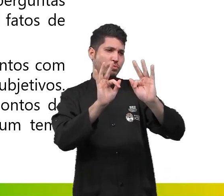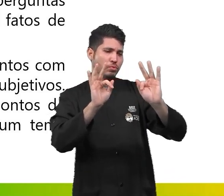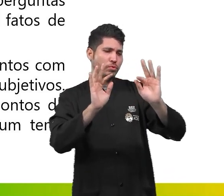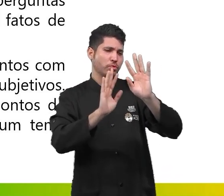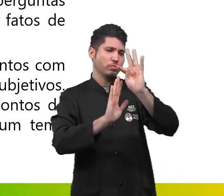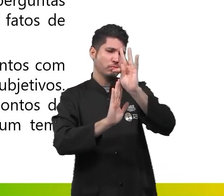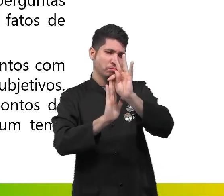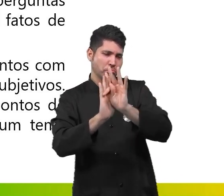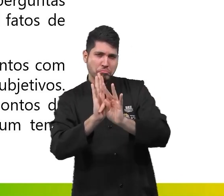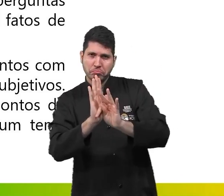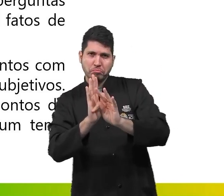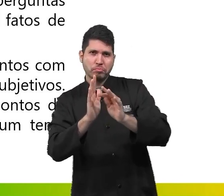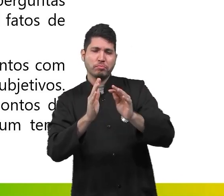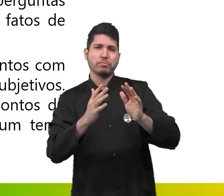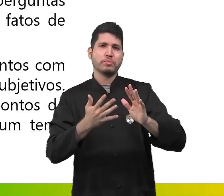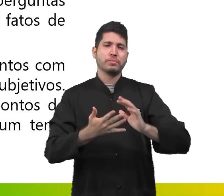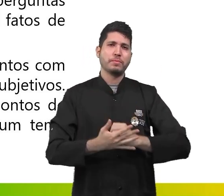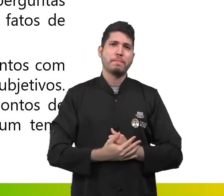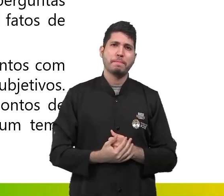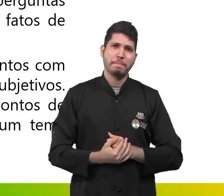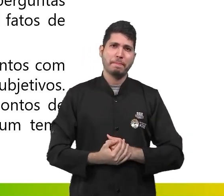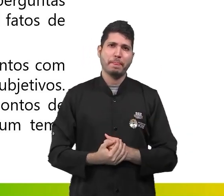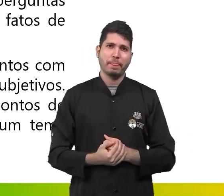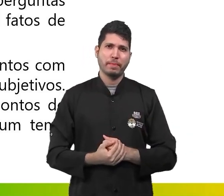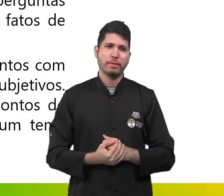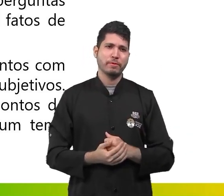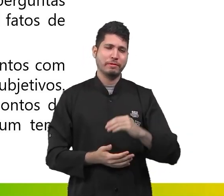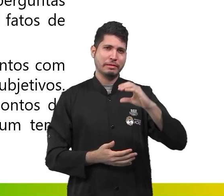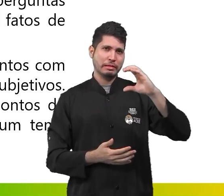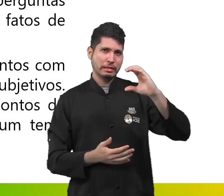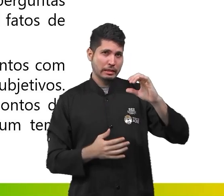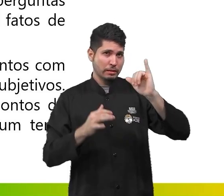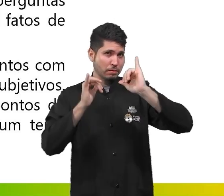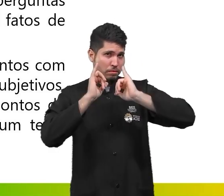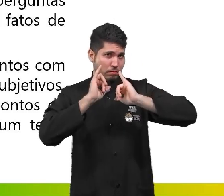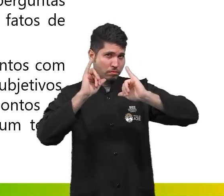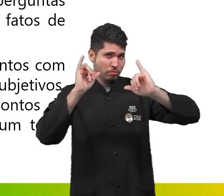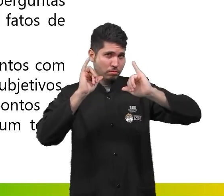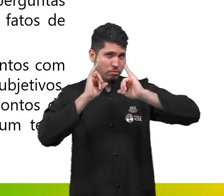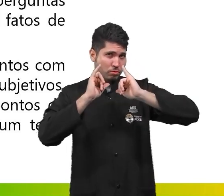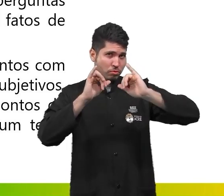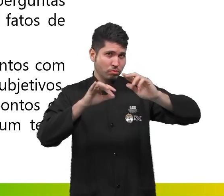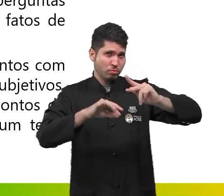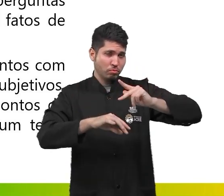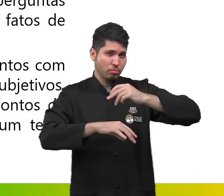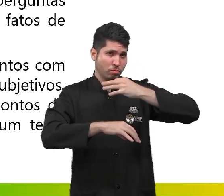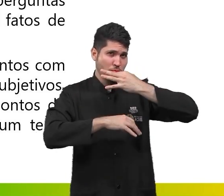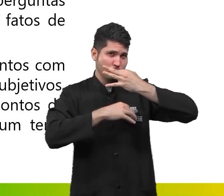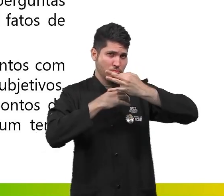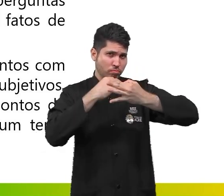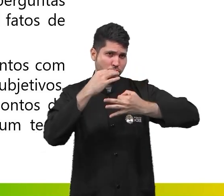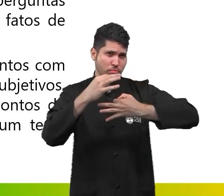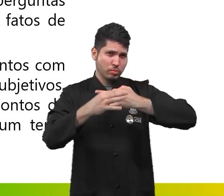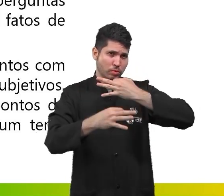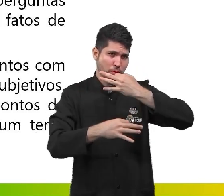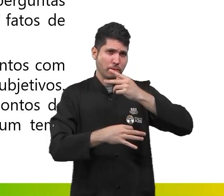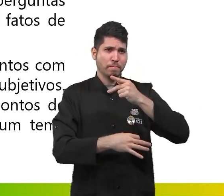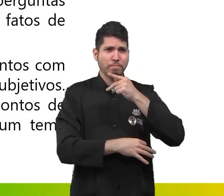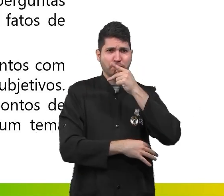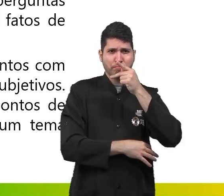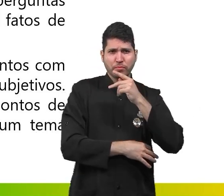descartada. C, a notícia é um relato breve, ok, porque ela tem essa característica mesmo, né? Não pode ser